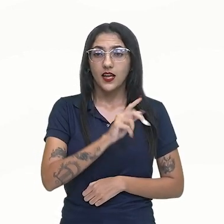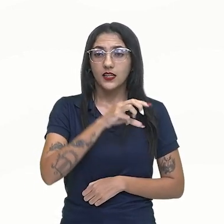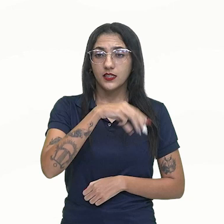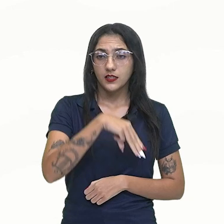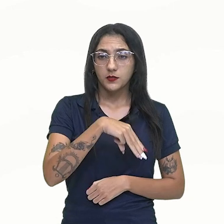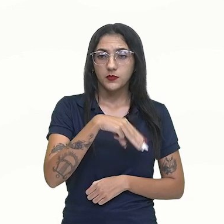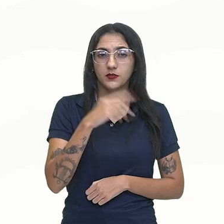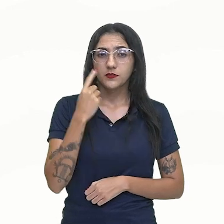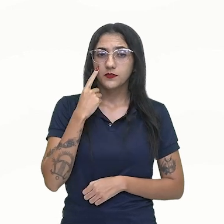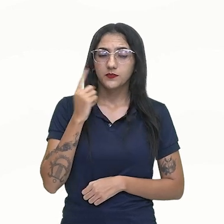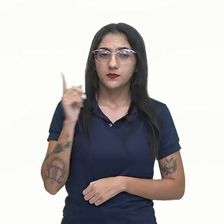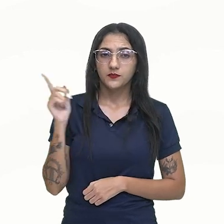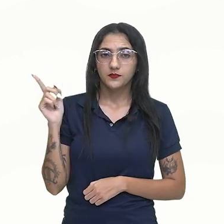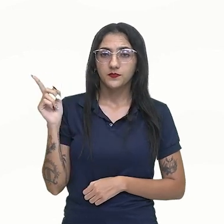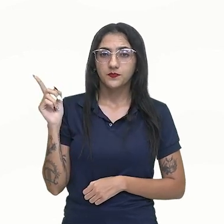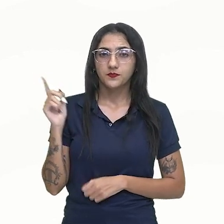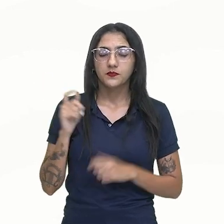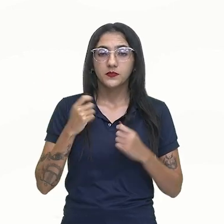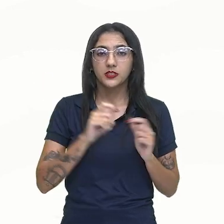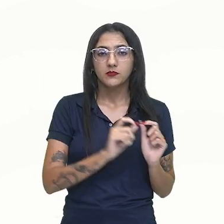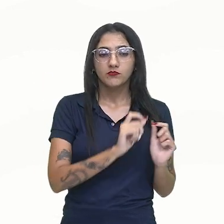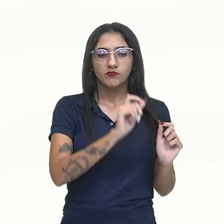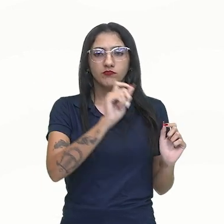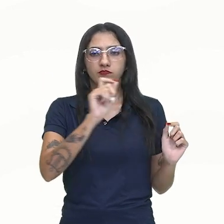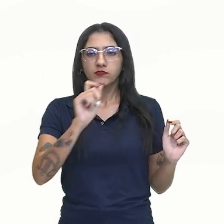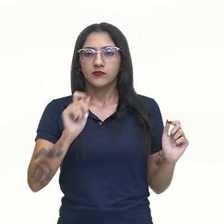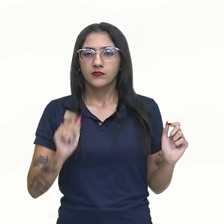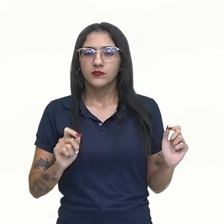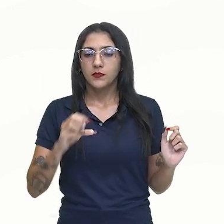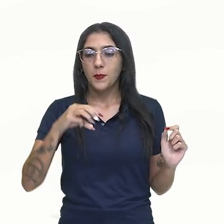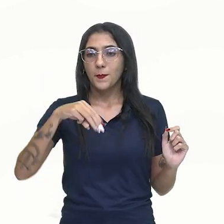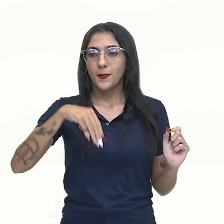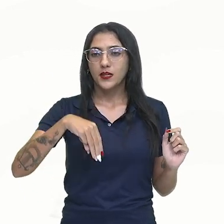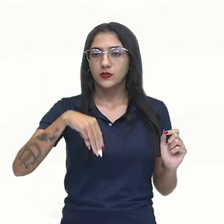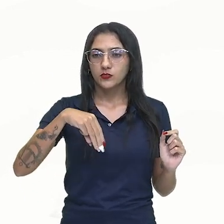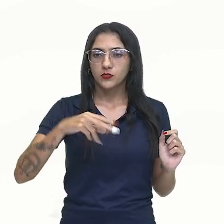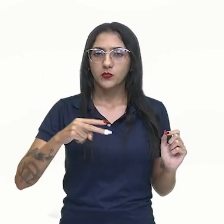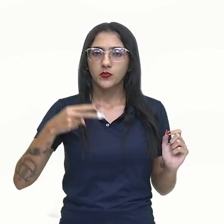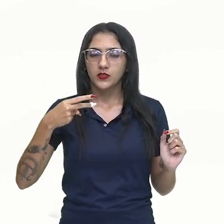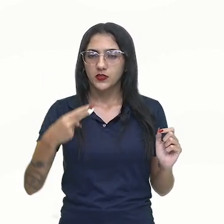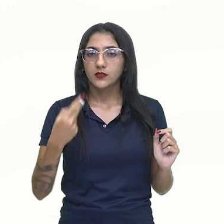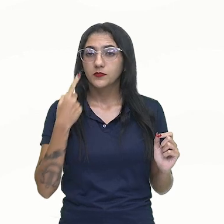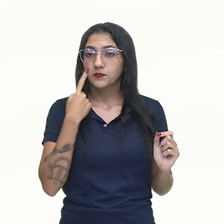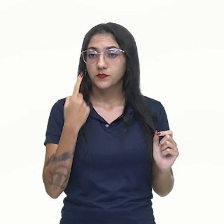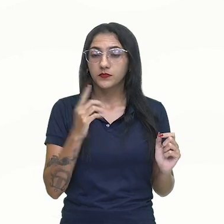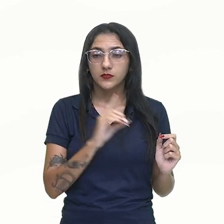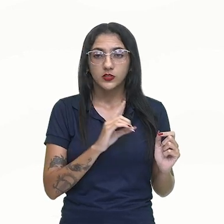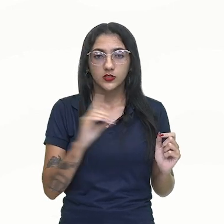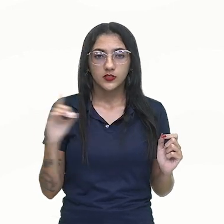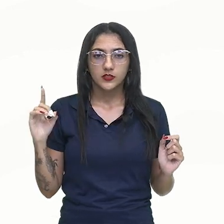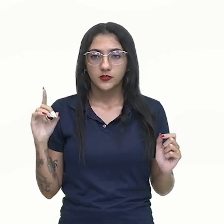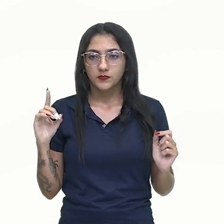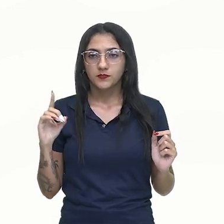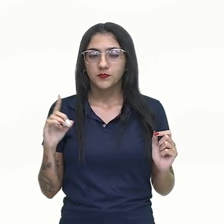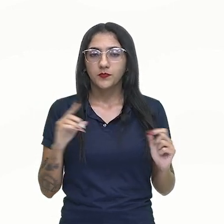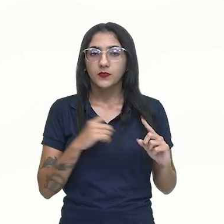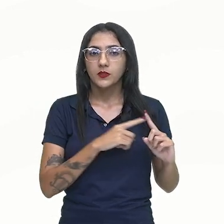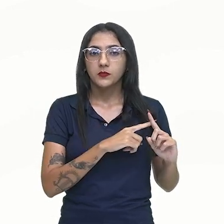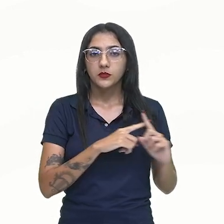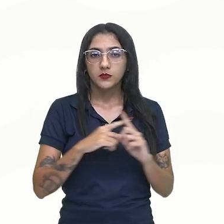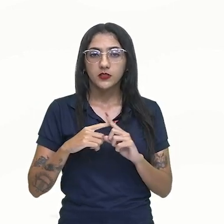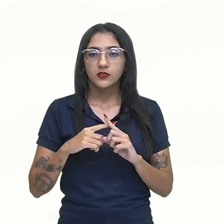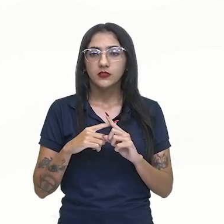ó. Eu quero ir para metro quadrado. Então eu vou fazer para a direita uma multiplicação por